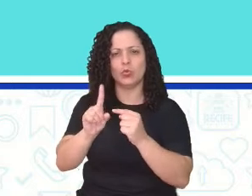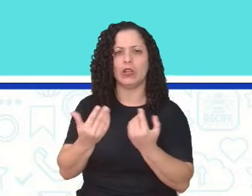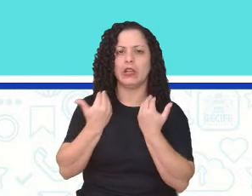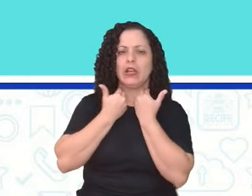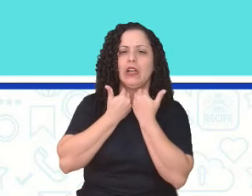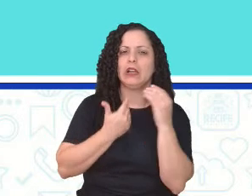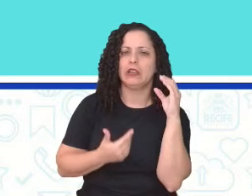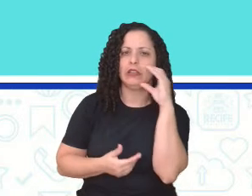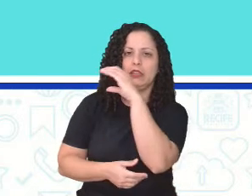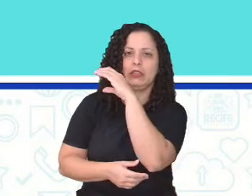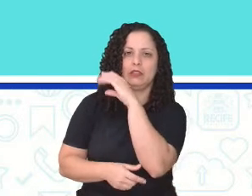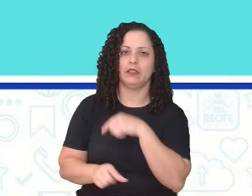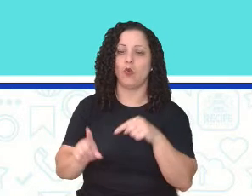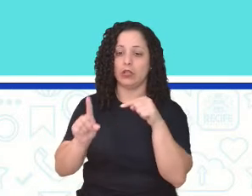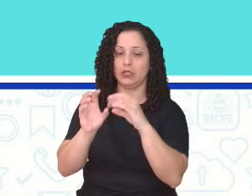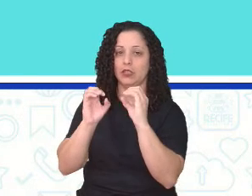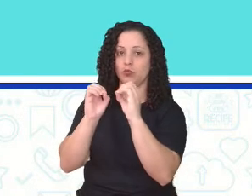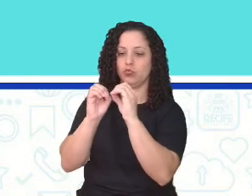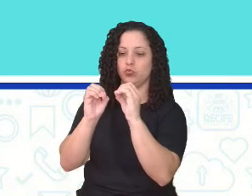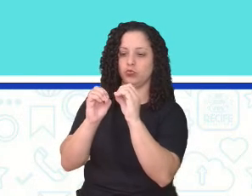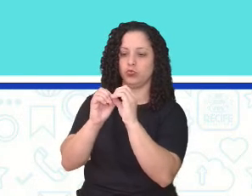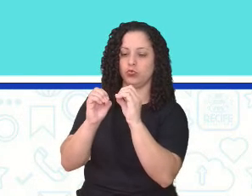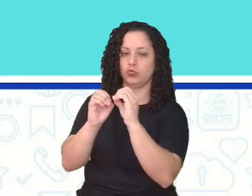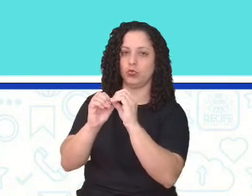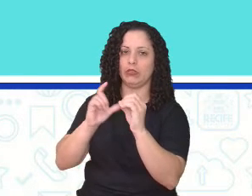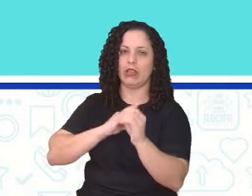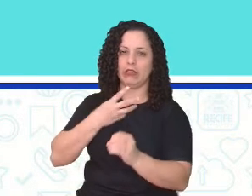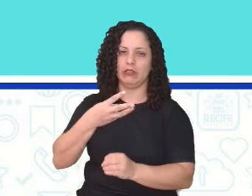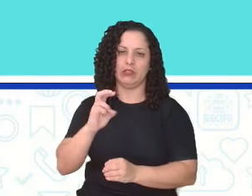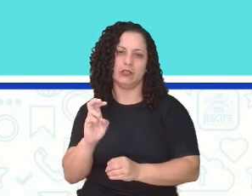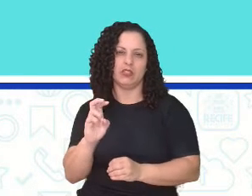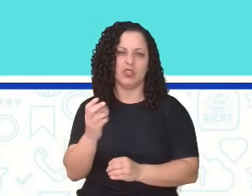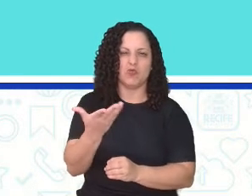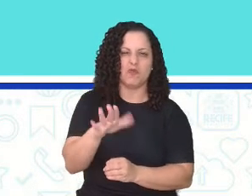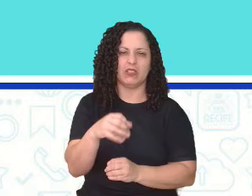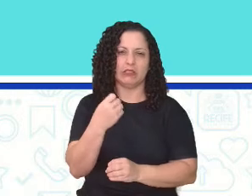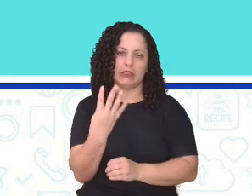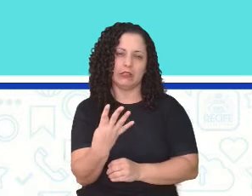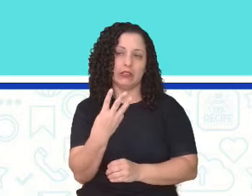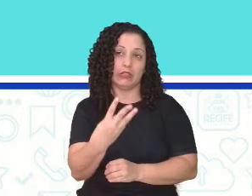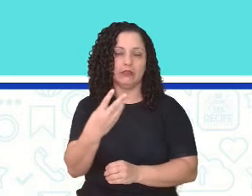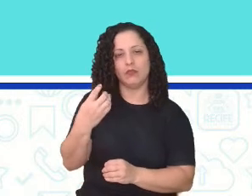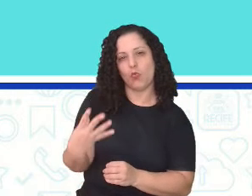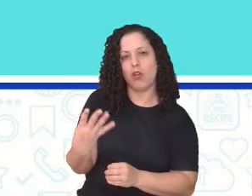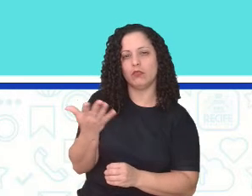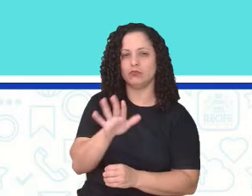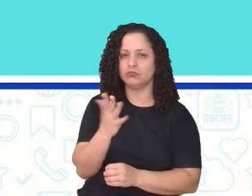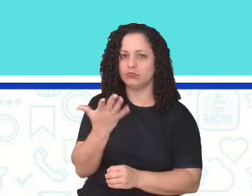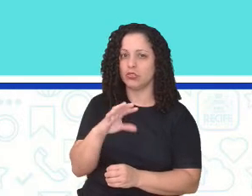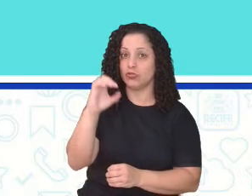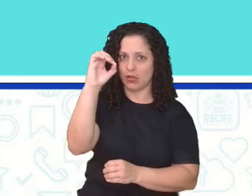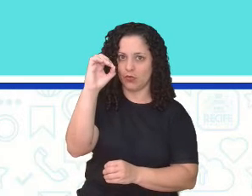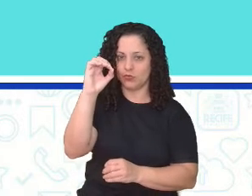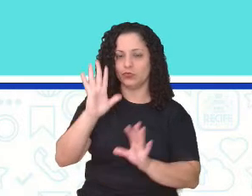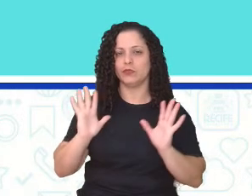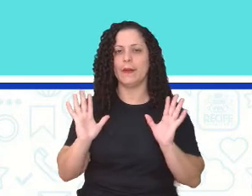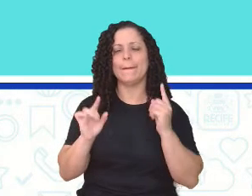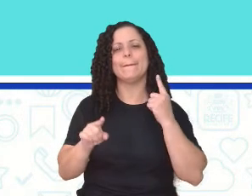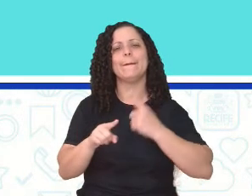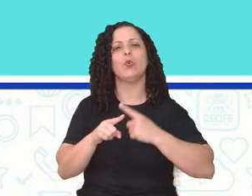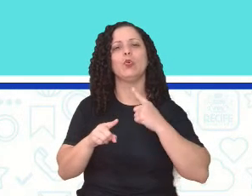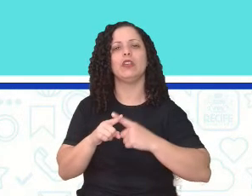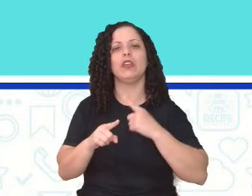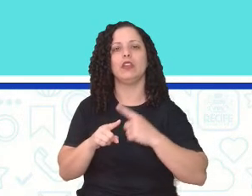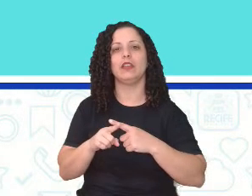ele tenta conseguir manter uma temperatura de 35, 34 ponto alguma coisa. Para que isso?